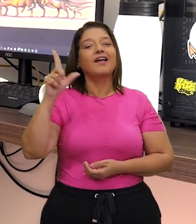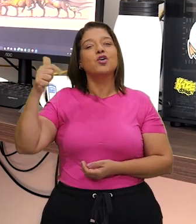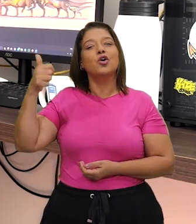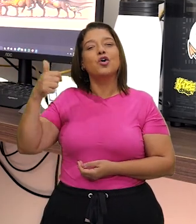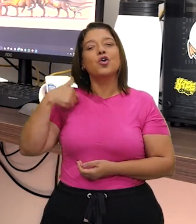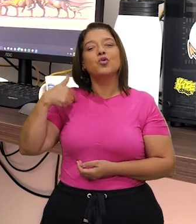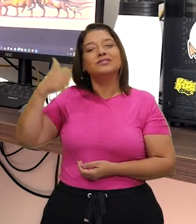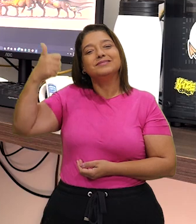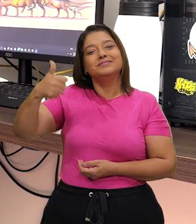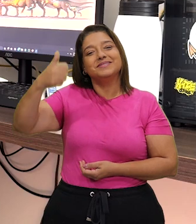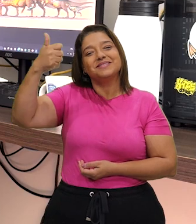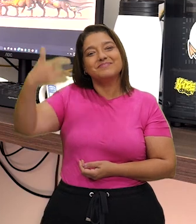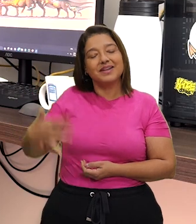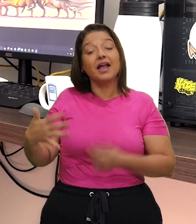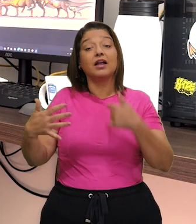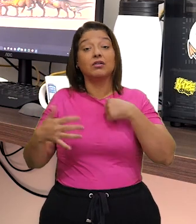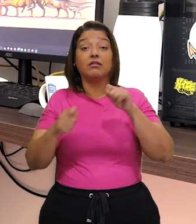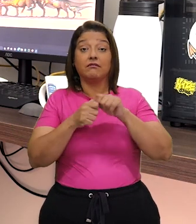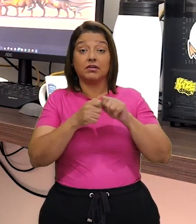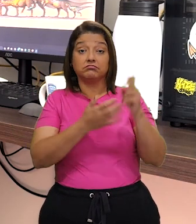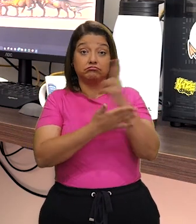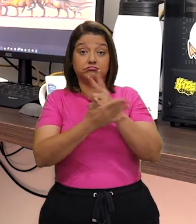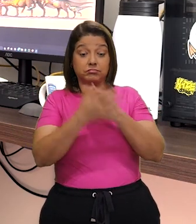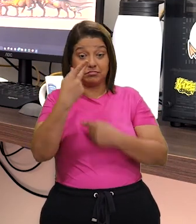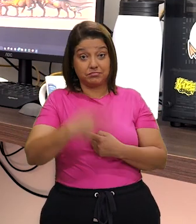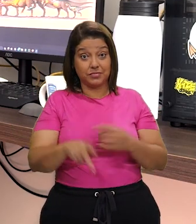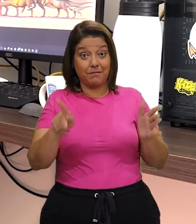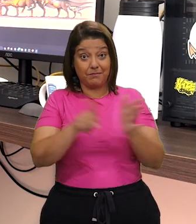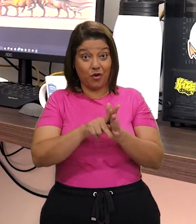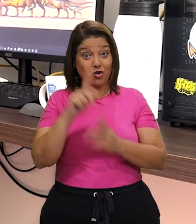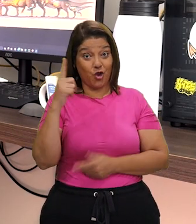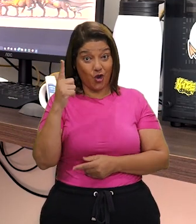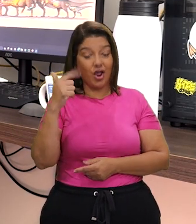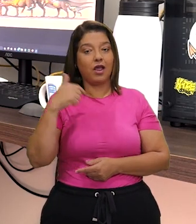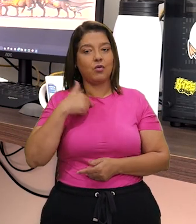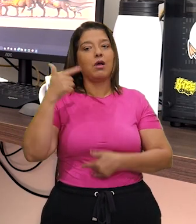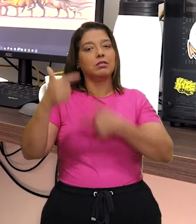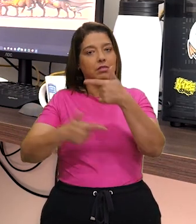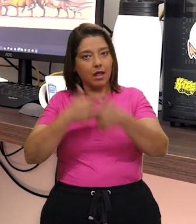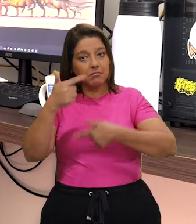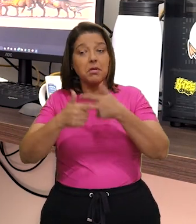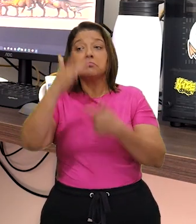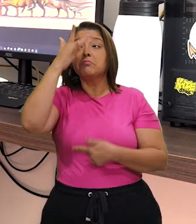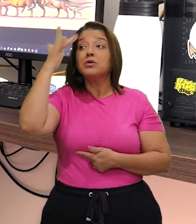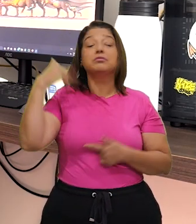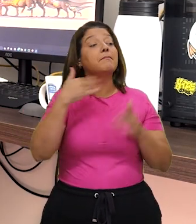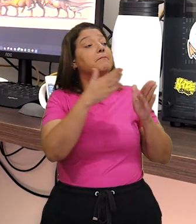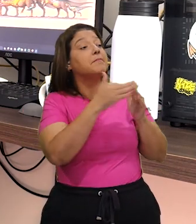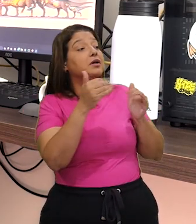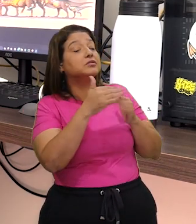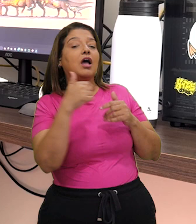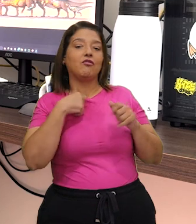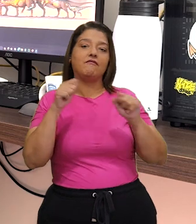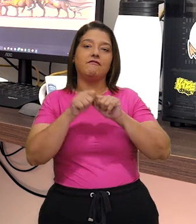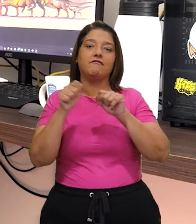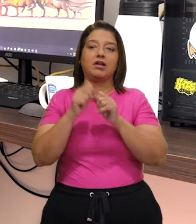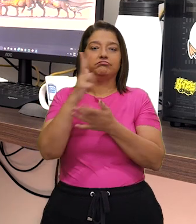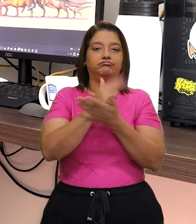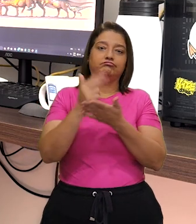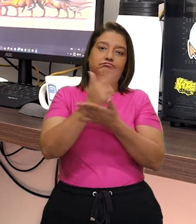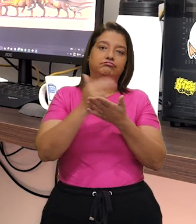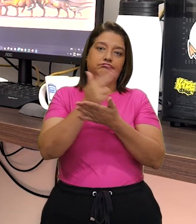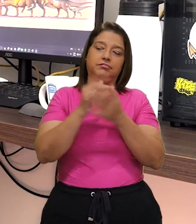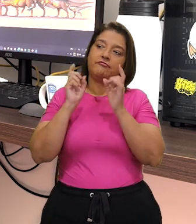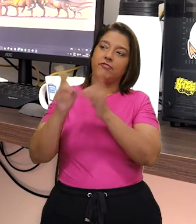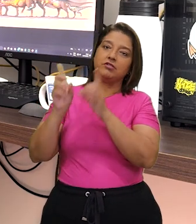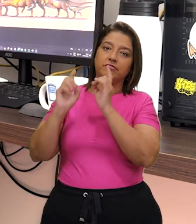disse que eu sou um ilustrador digital Goiano e eu trabalho com encomendas né Eu sou freelancer faço comissões eu já atuei